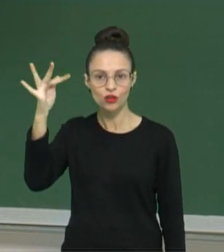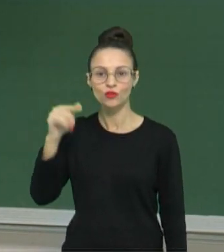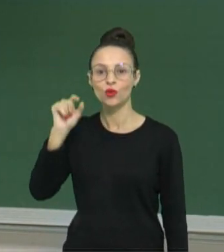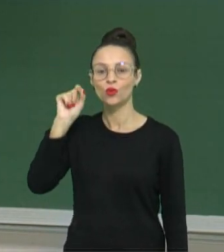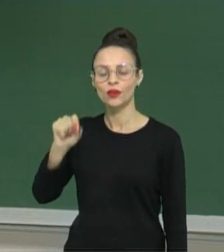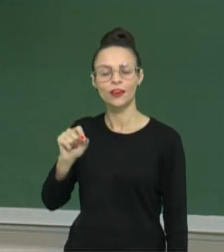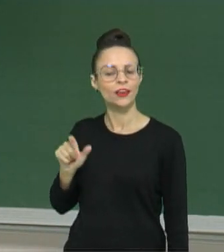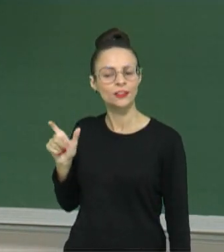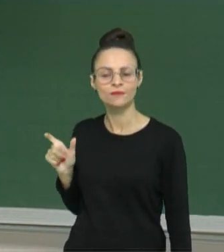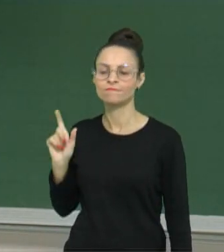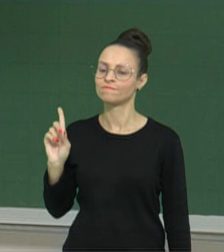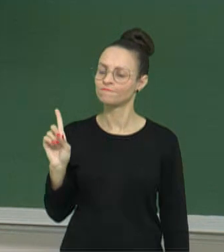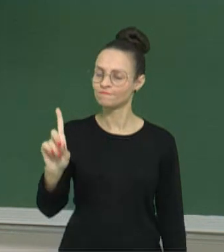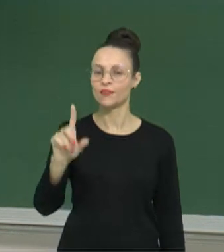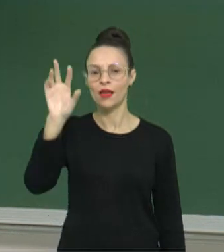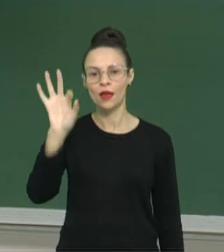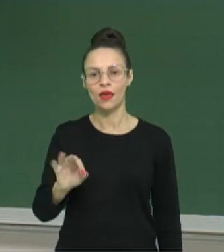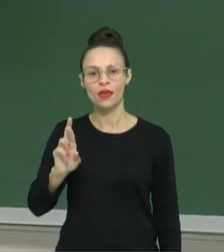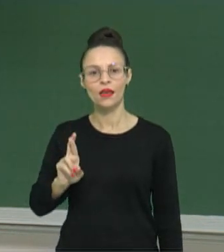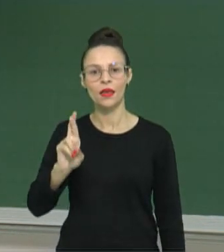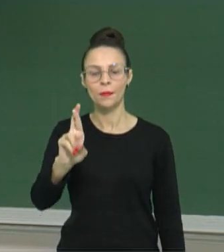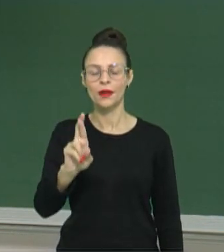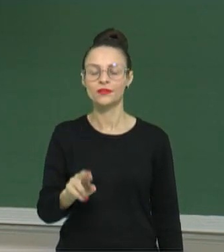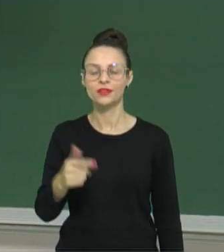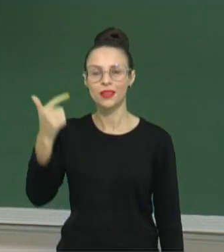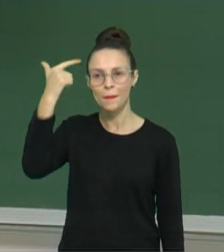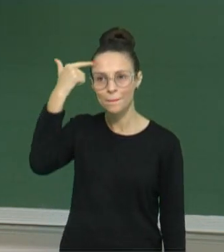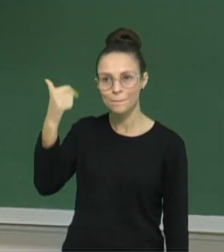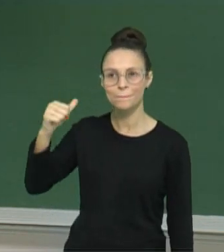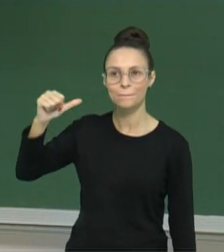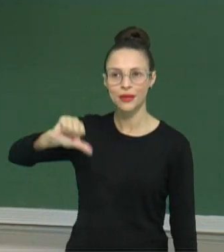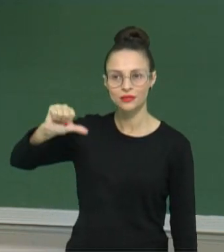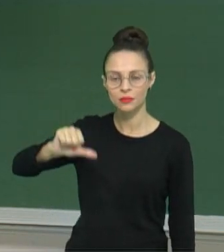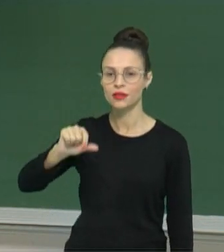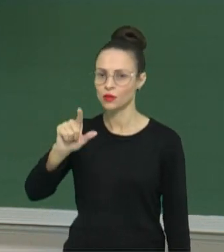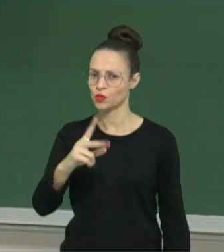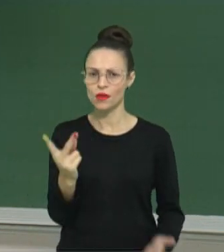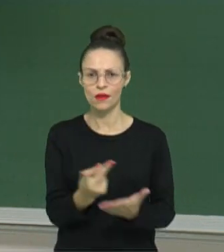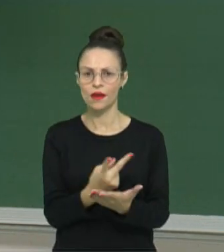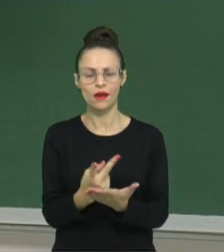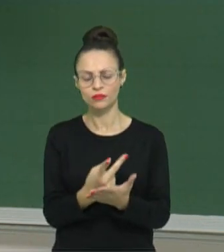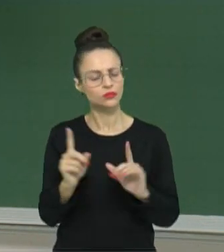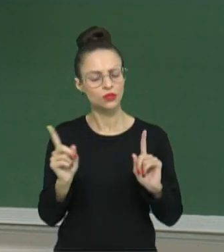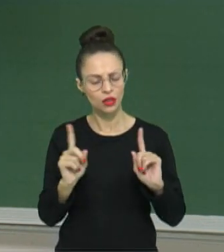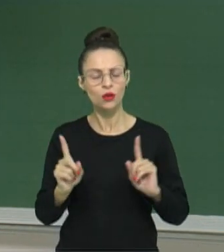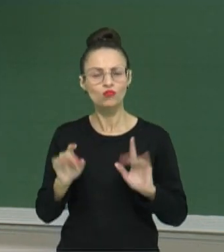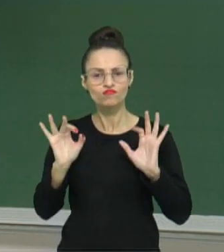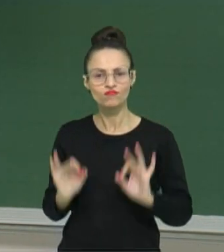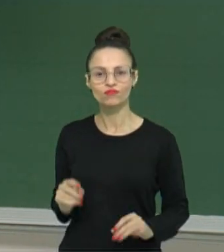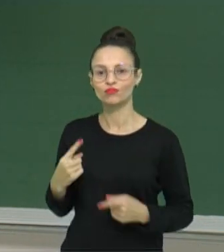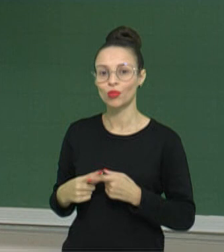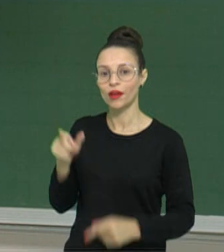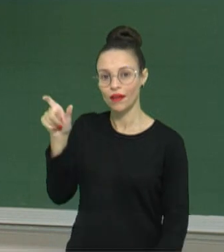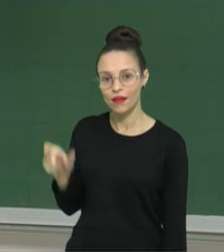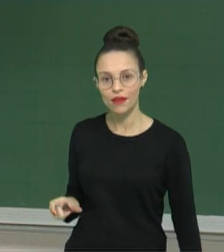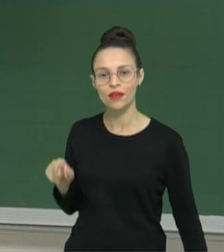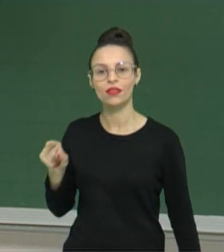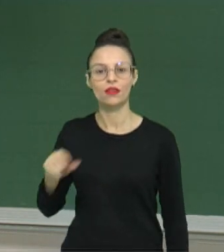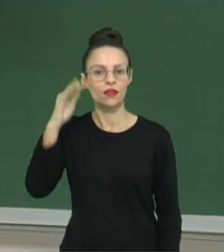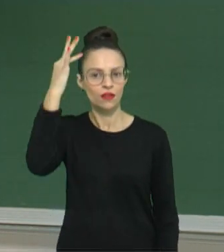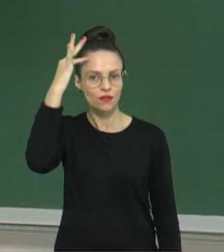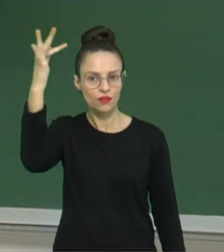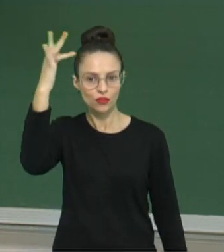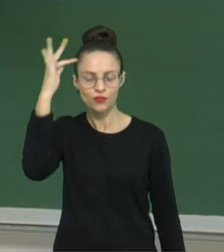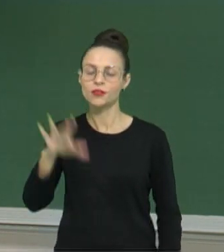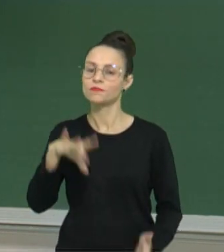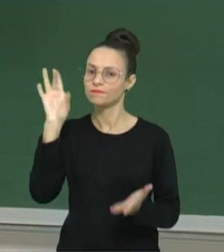figura do filósofo pessimista. E essa visão não está errada, porque Schopenhauer ele fez uma filosofia